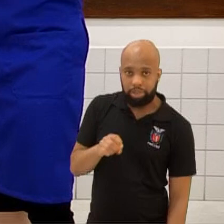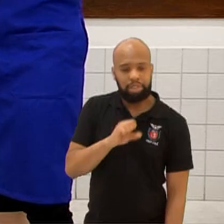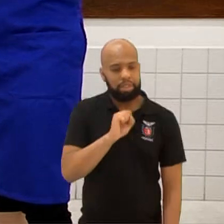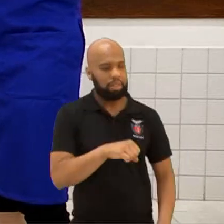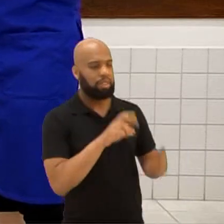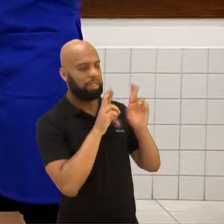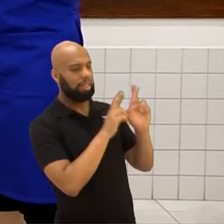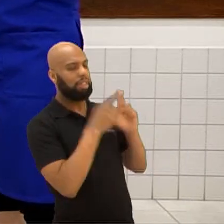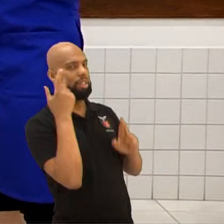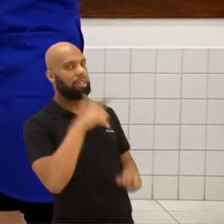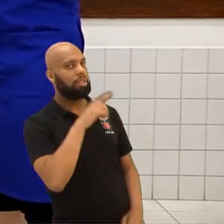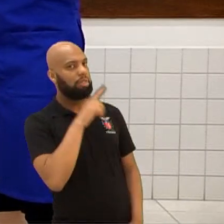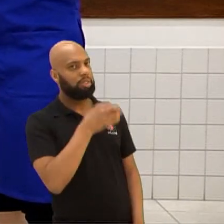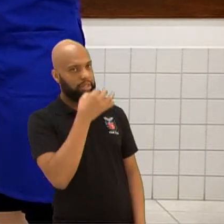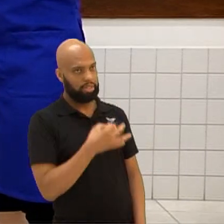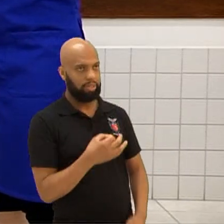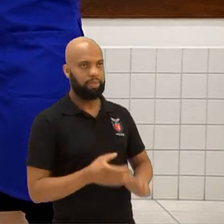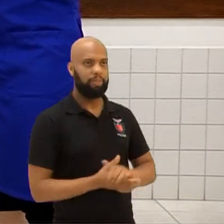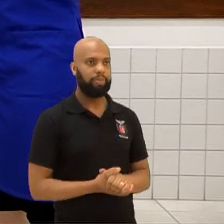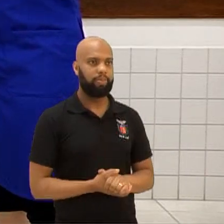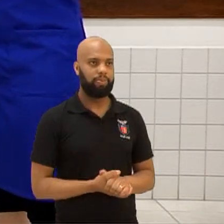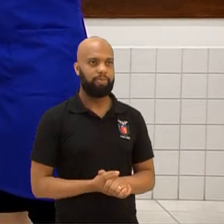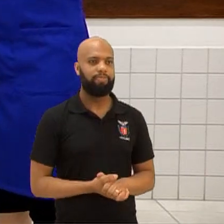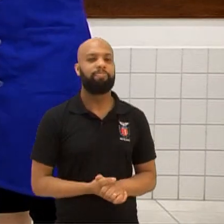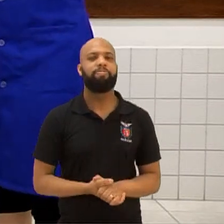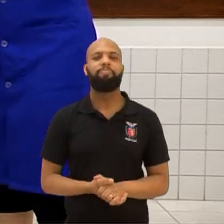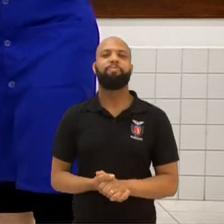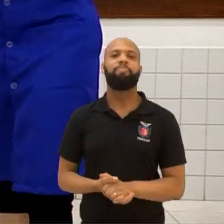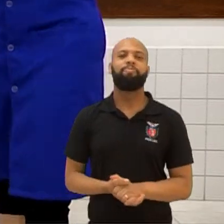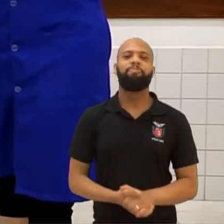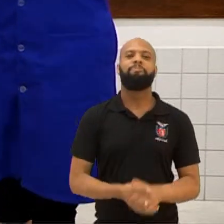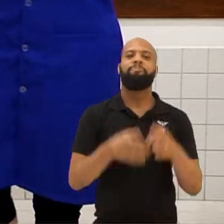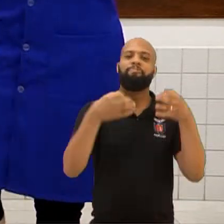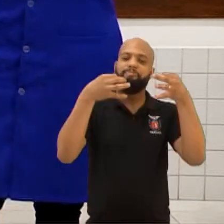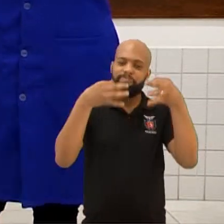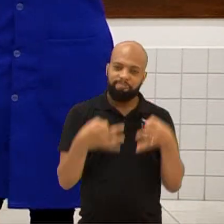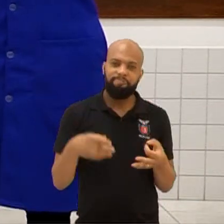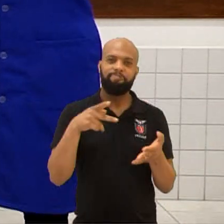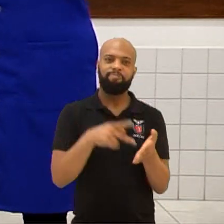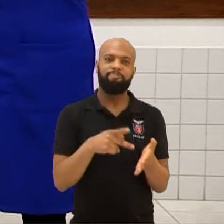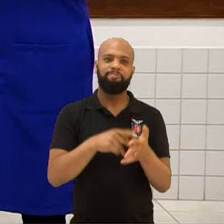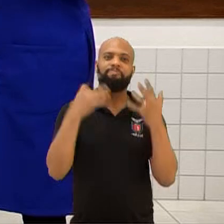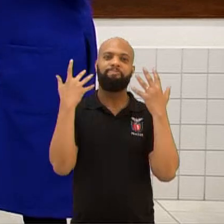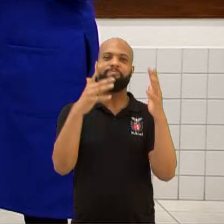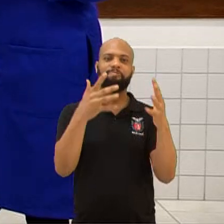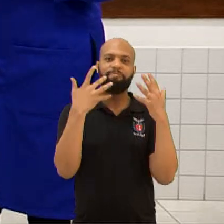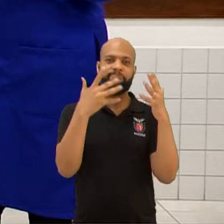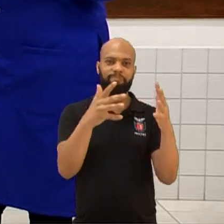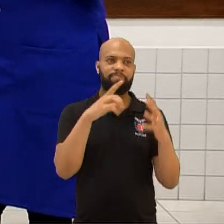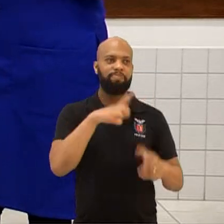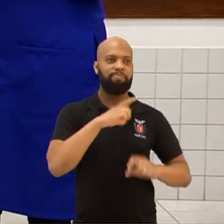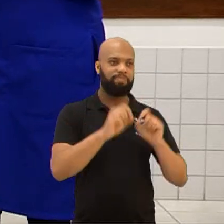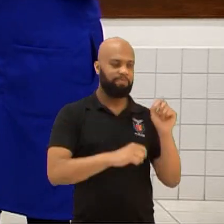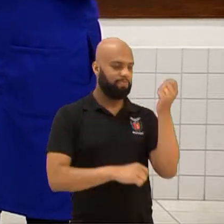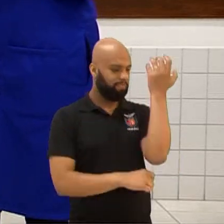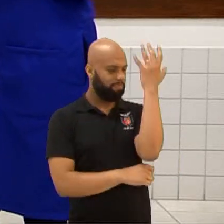Sueli? Torcendo para eles terem acertado. Vamos lá, então. E realmente, acertaram aí, né? A altura da árvore é